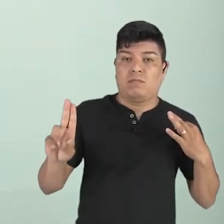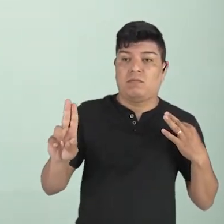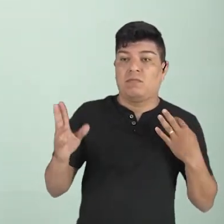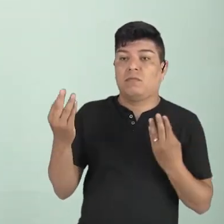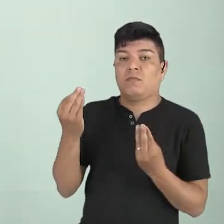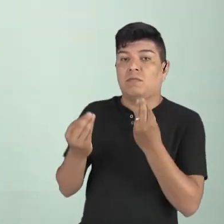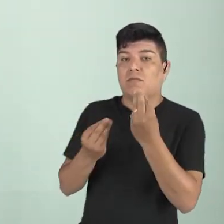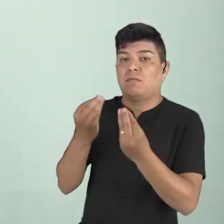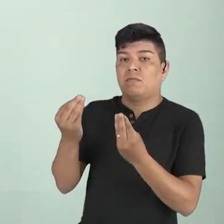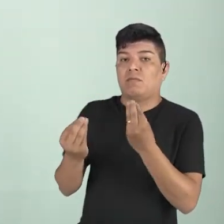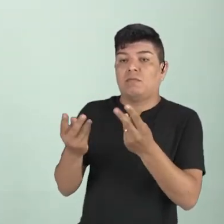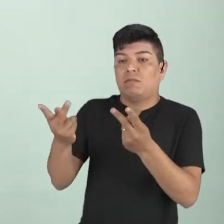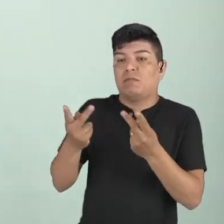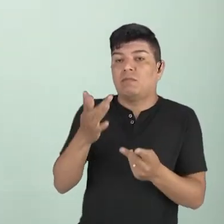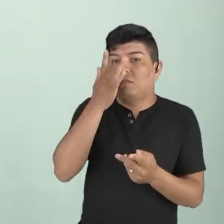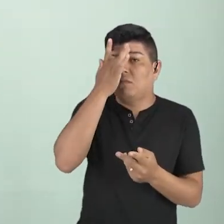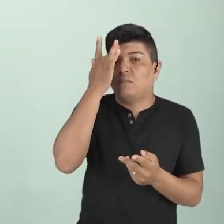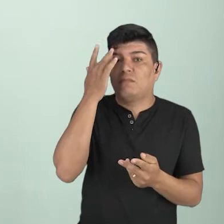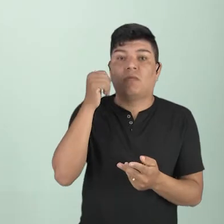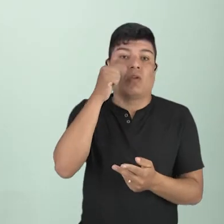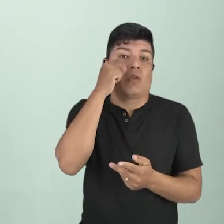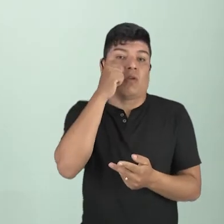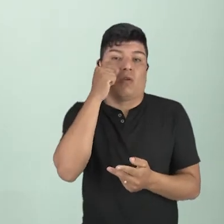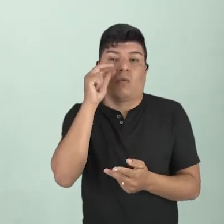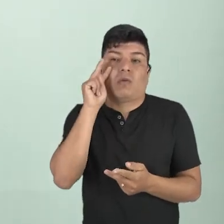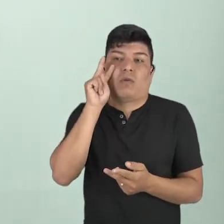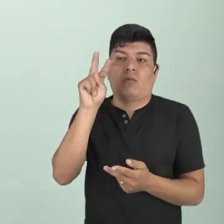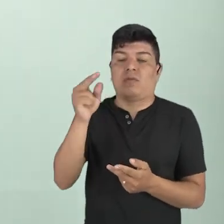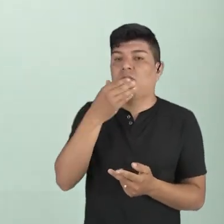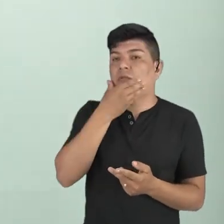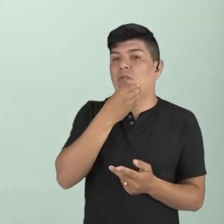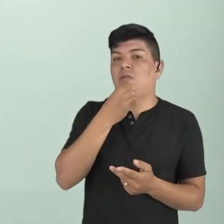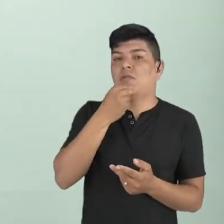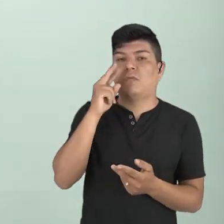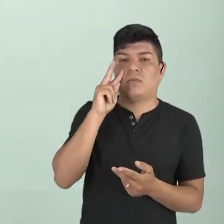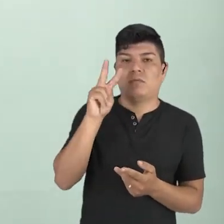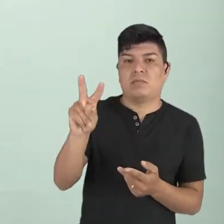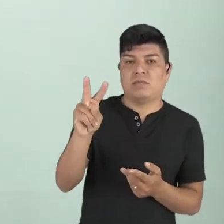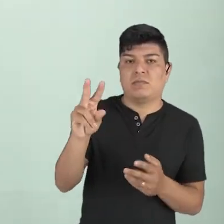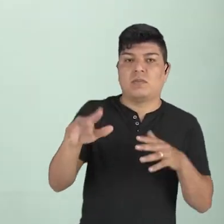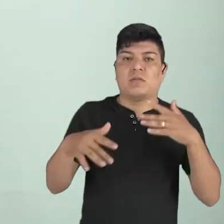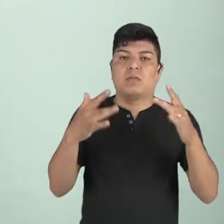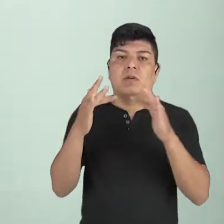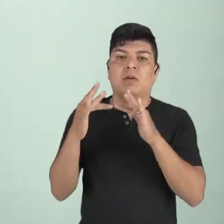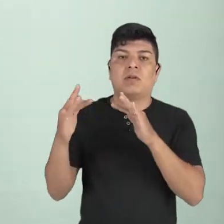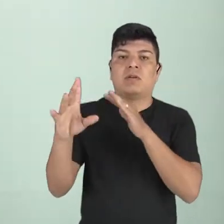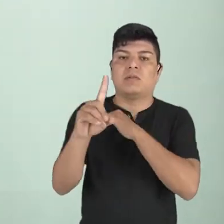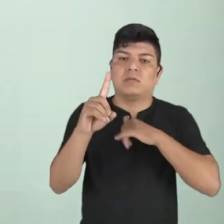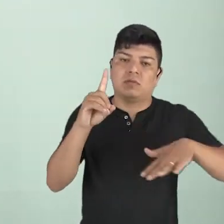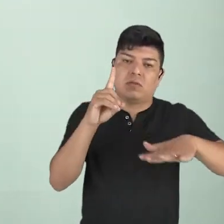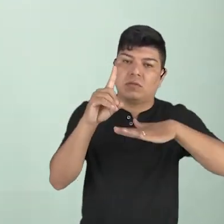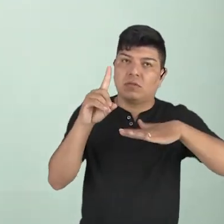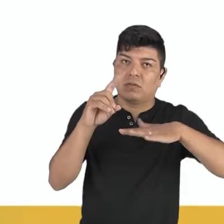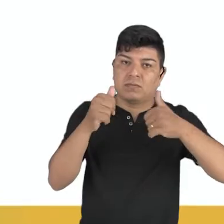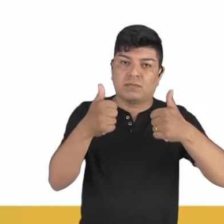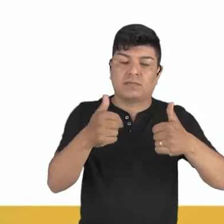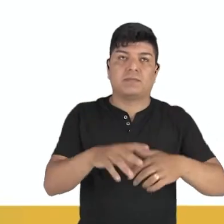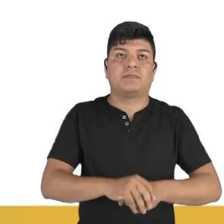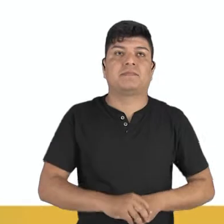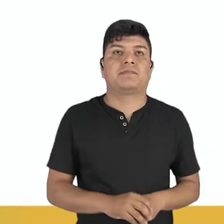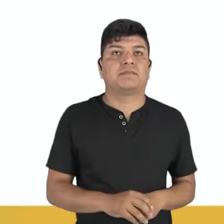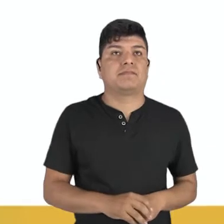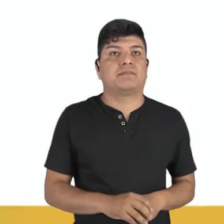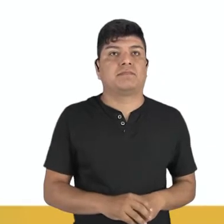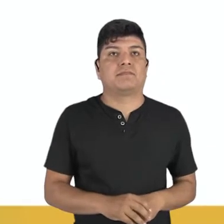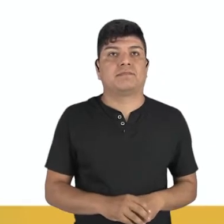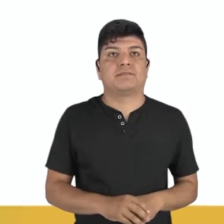tratar as pessoas a com uma mulher a vista como uma era vista com as relações sociais Ok E aí